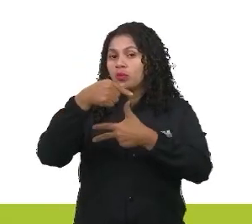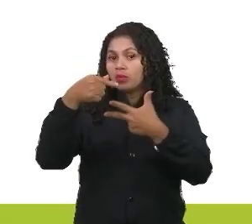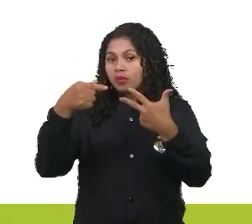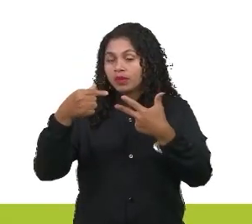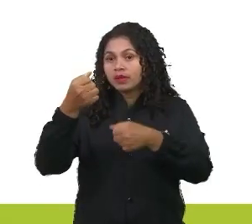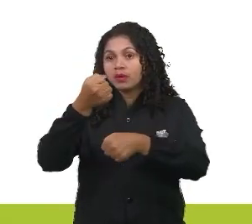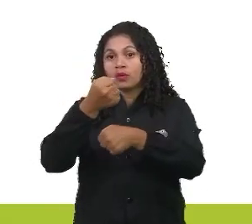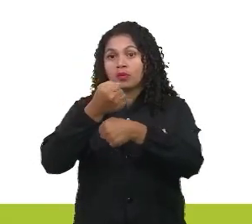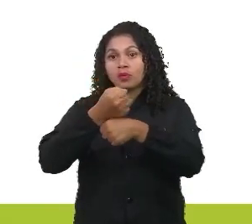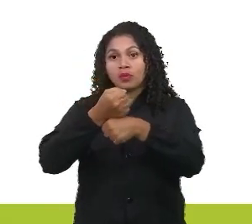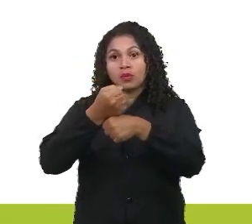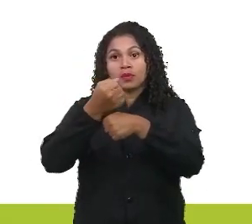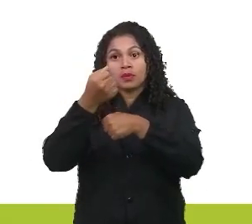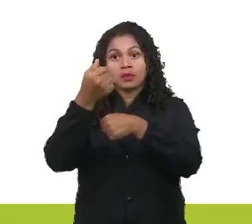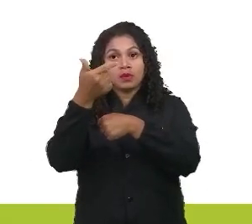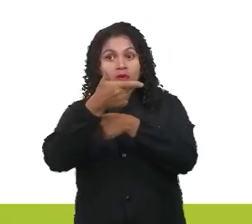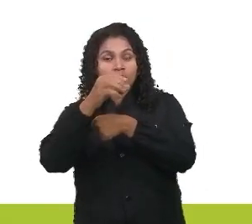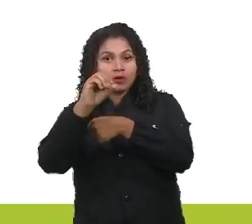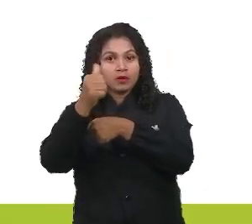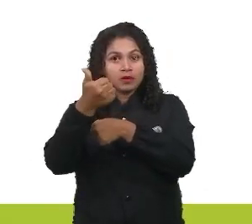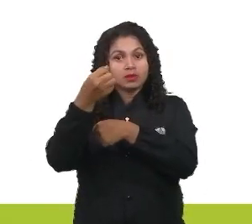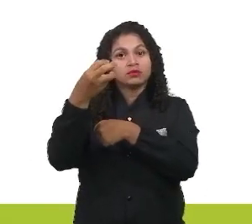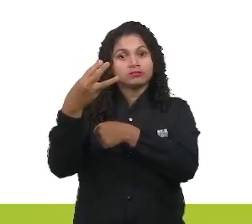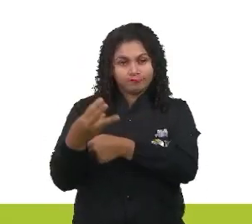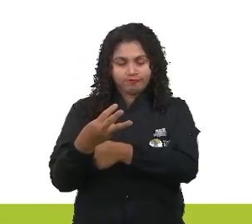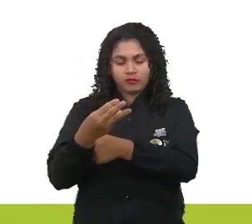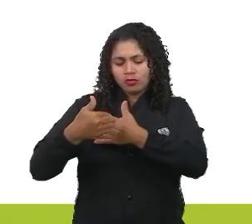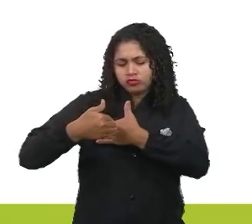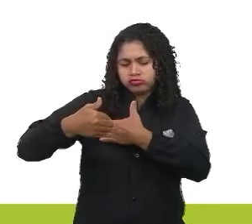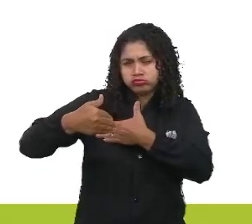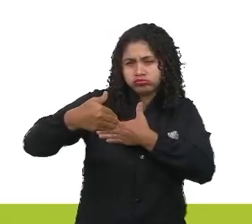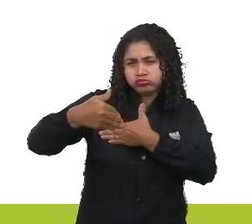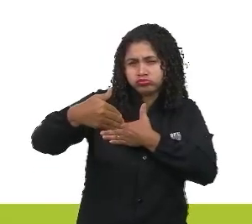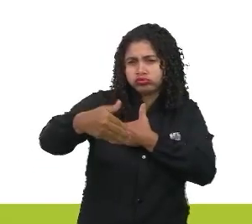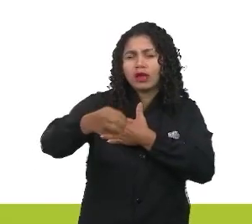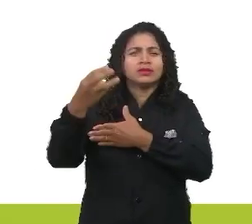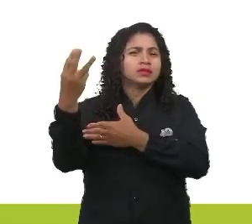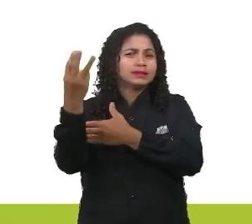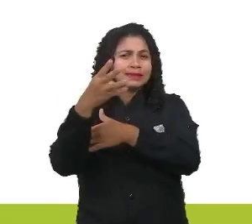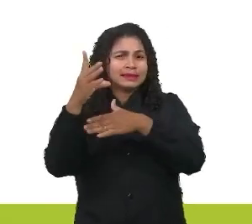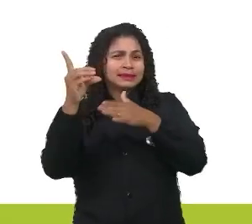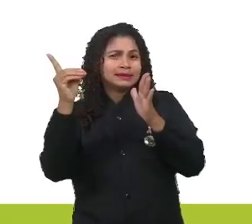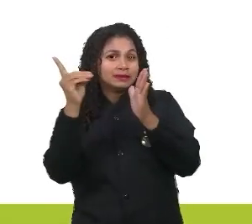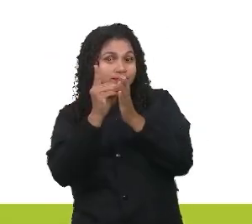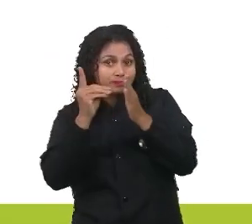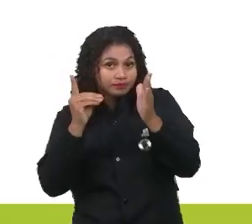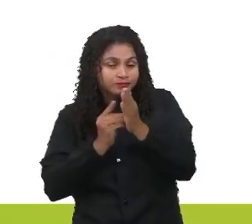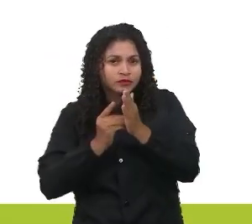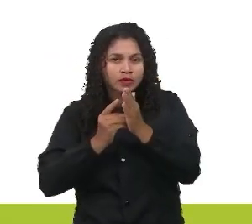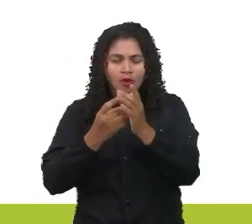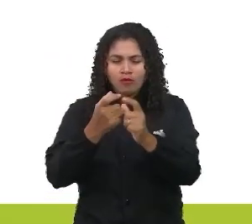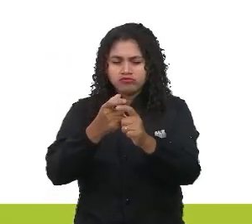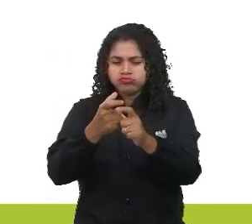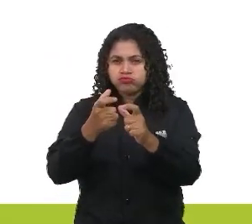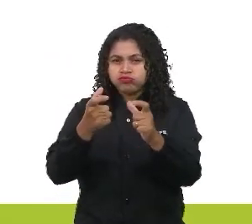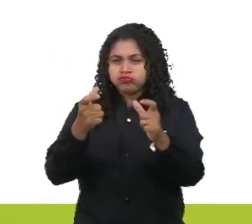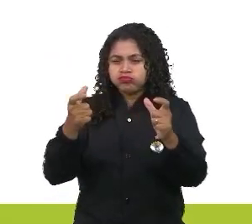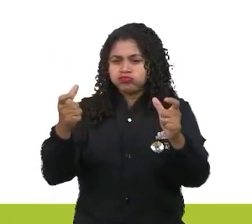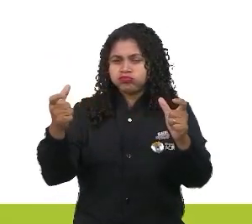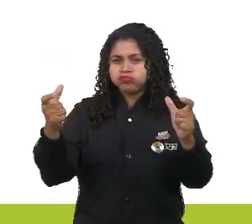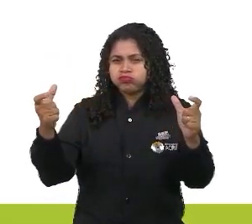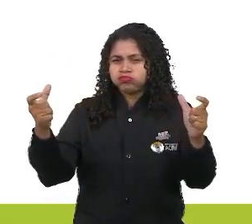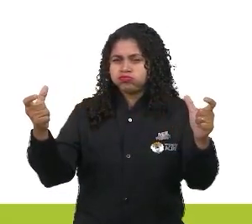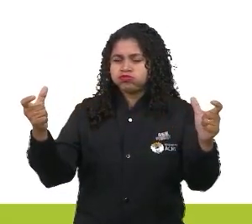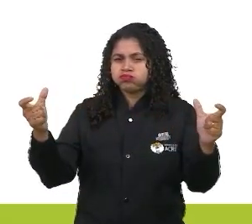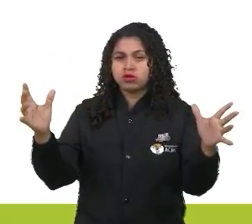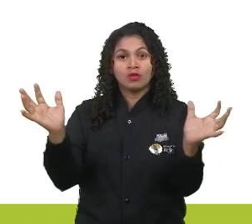2013. Ao longo das 3 últimas décadas, houve uma explosão de movimentos sociais pelo